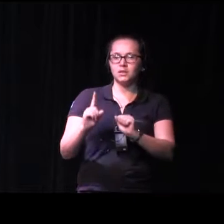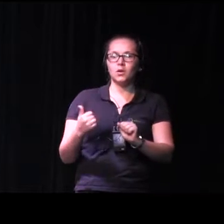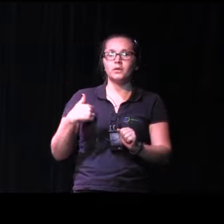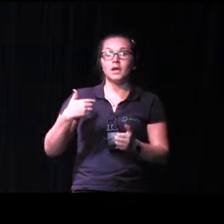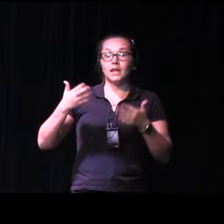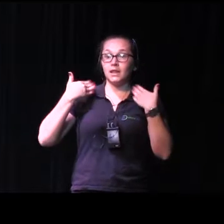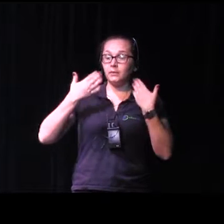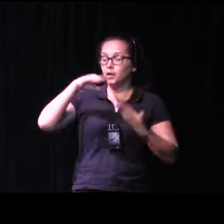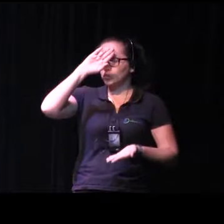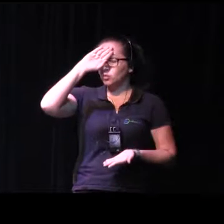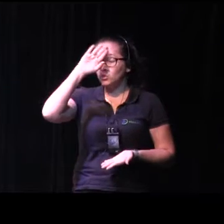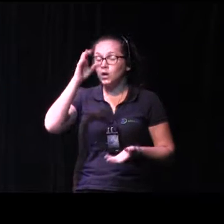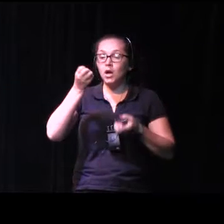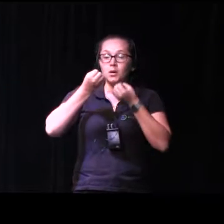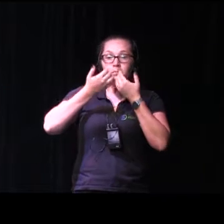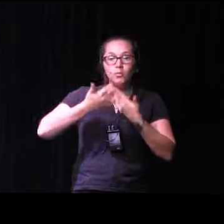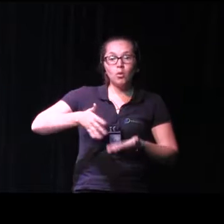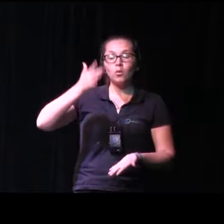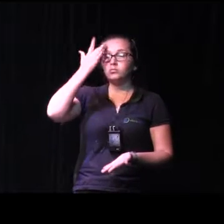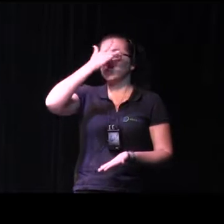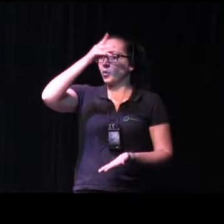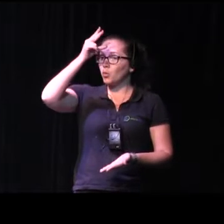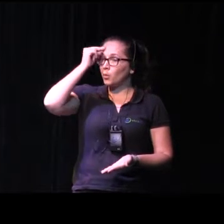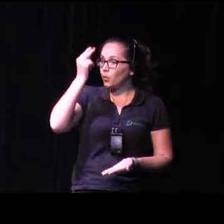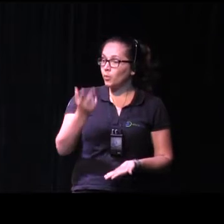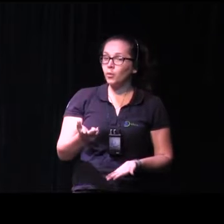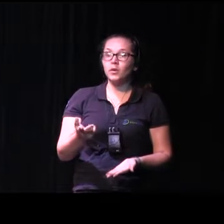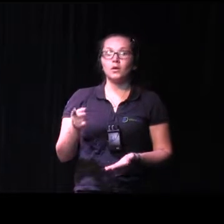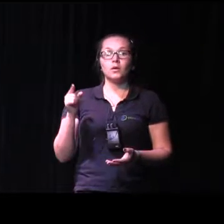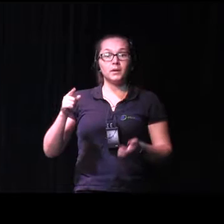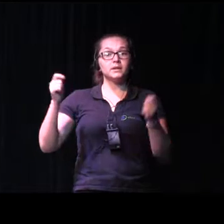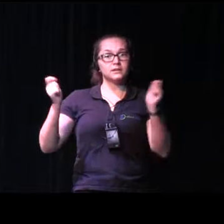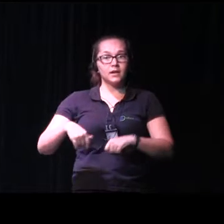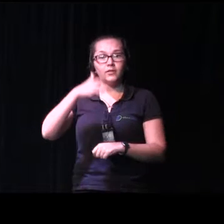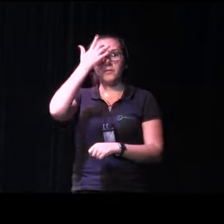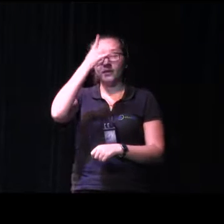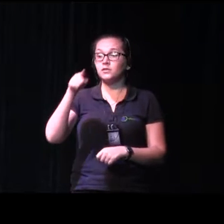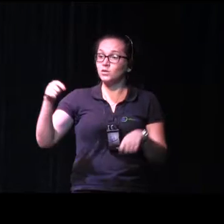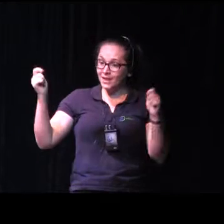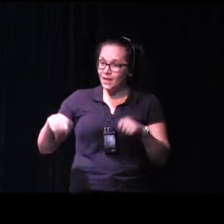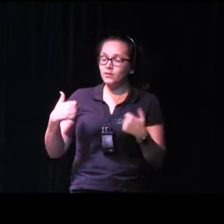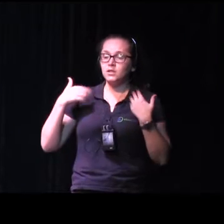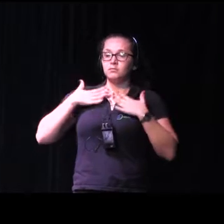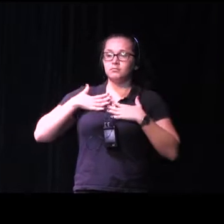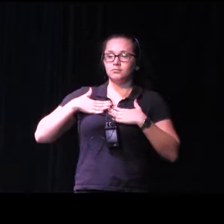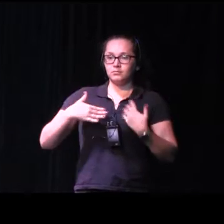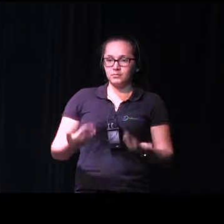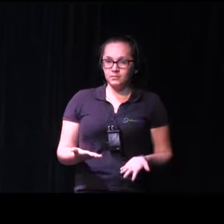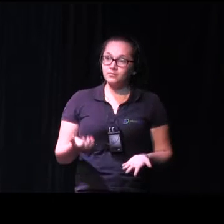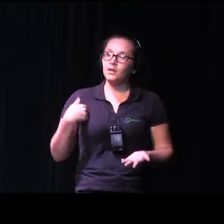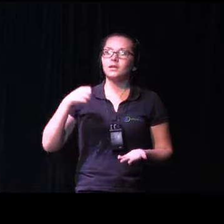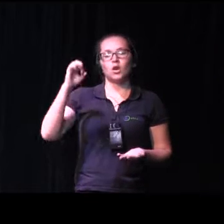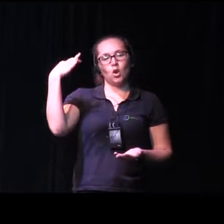não se encharquem, para que a temperatura seja agradável, para que as suas costas sejam ventiladas e para que você